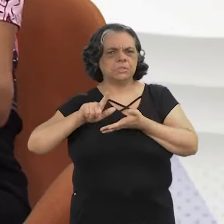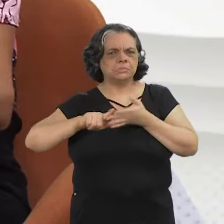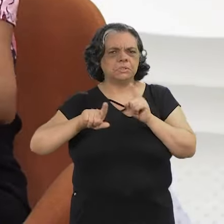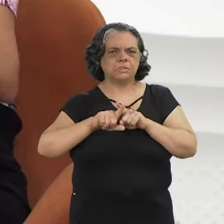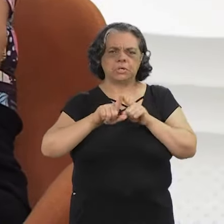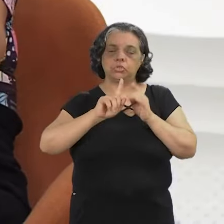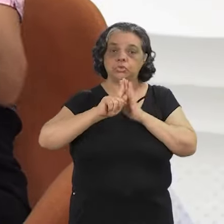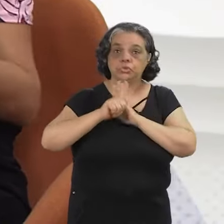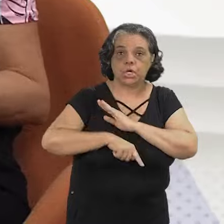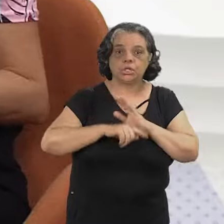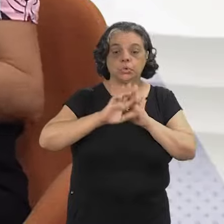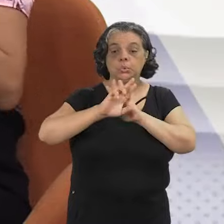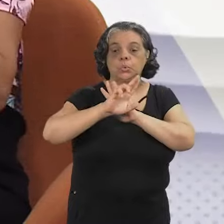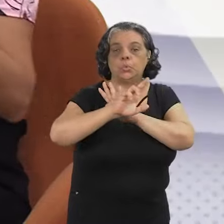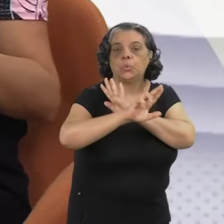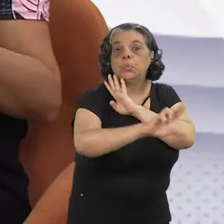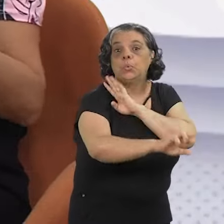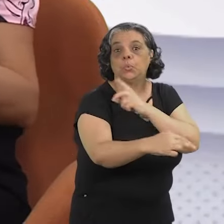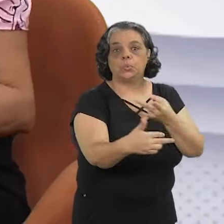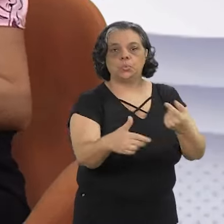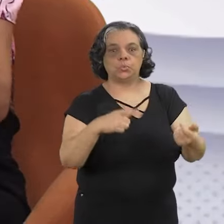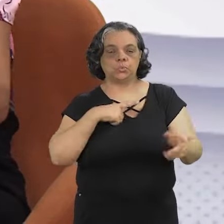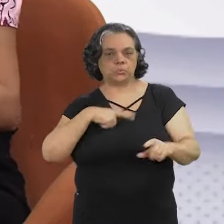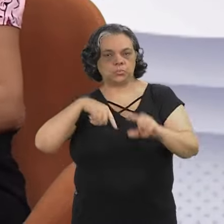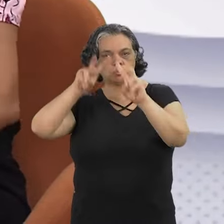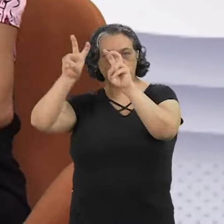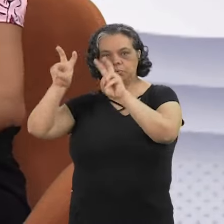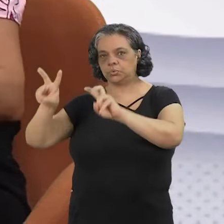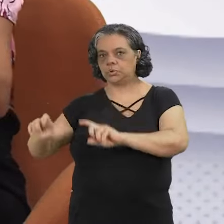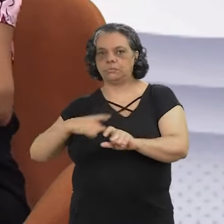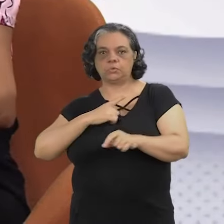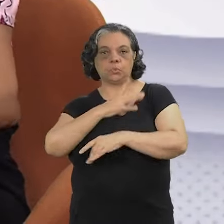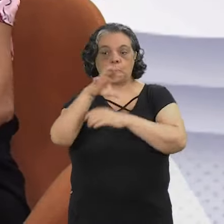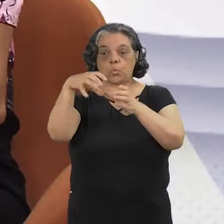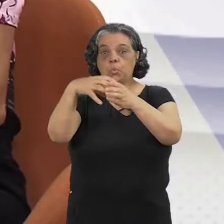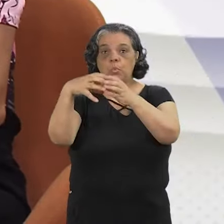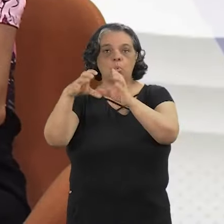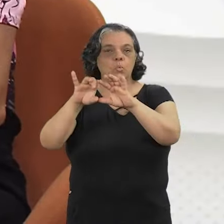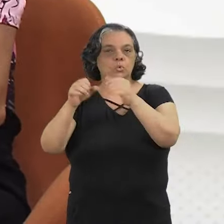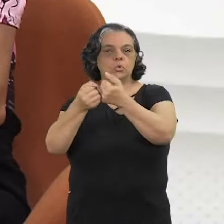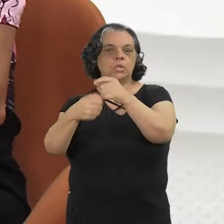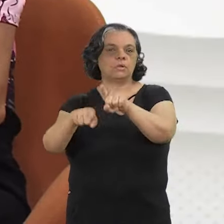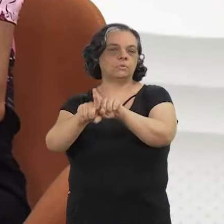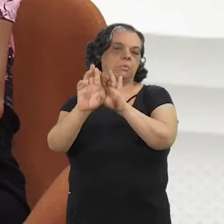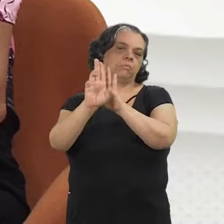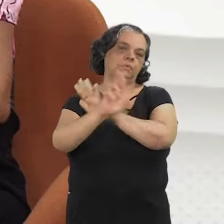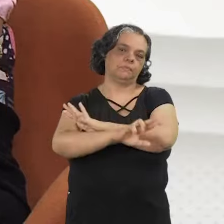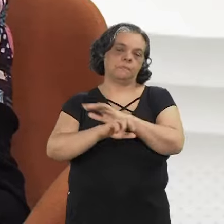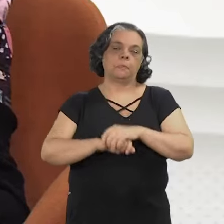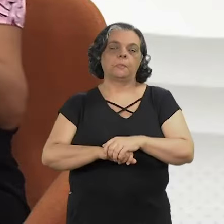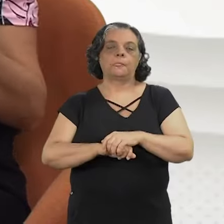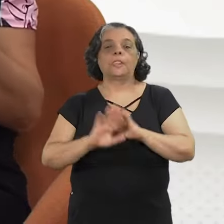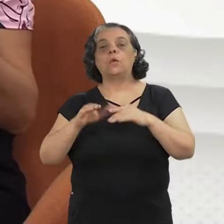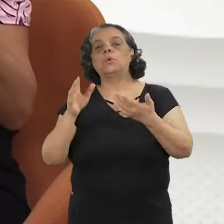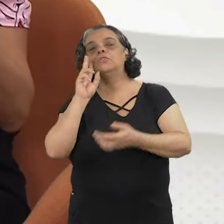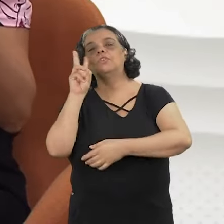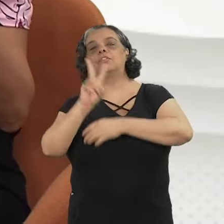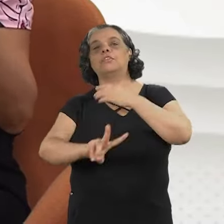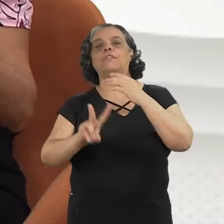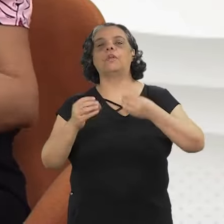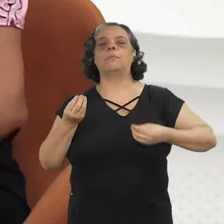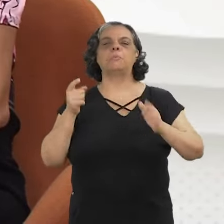de gênero de outras né de outros temas também de outros grupos sociais e etc e quando a gente vê essa